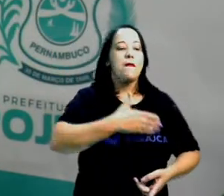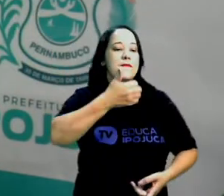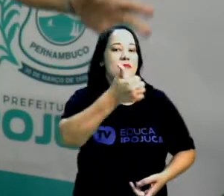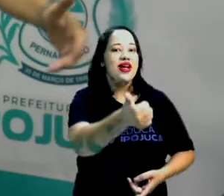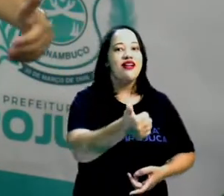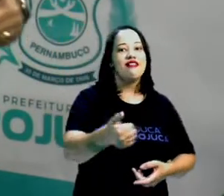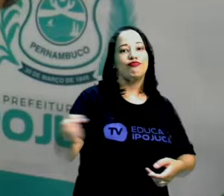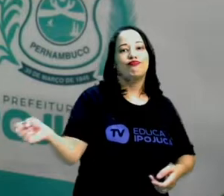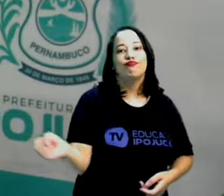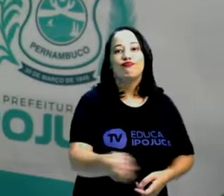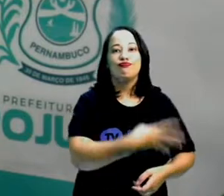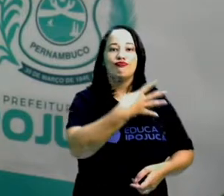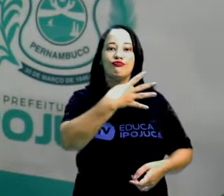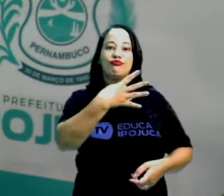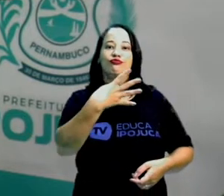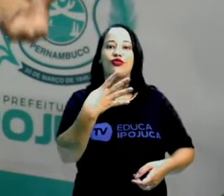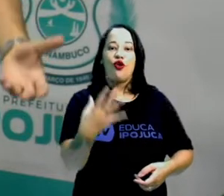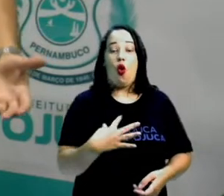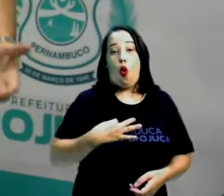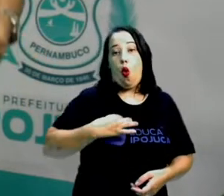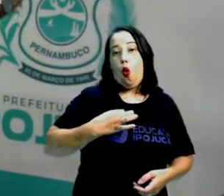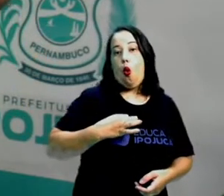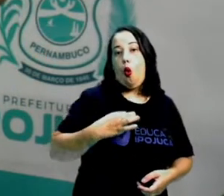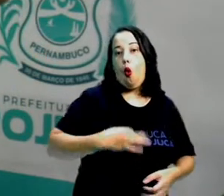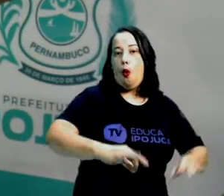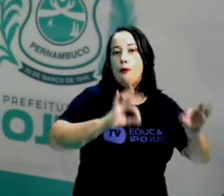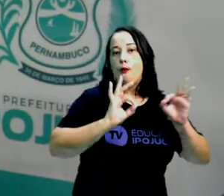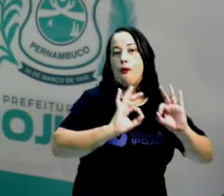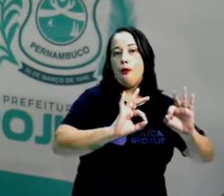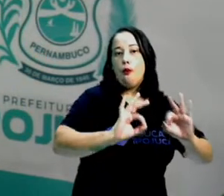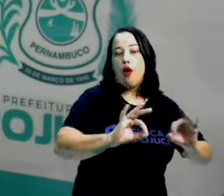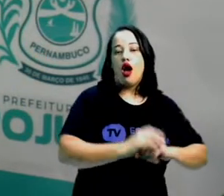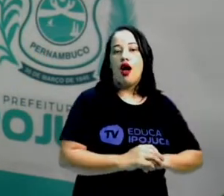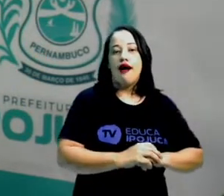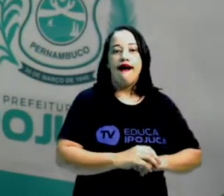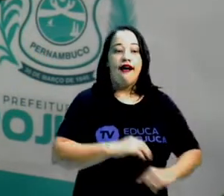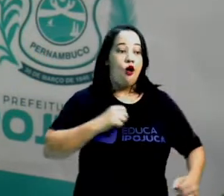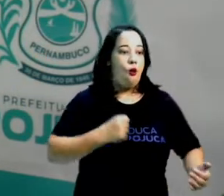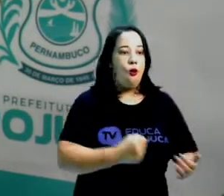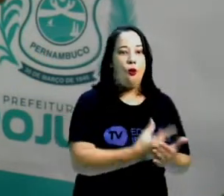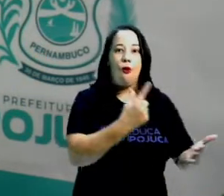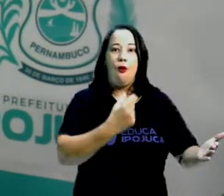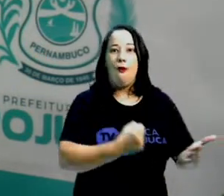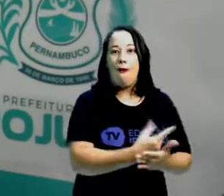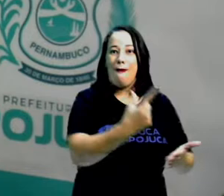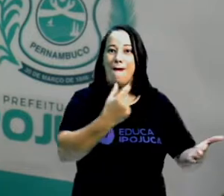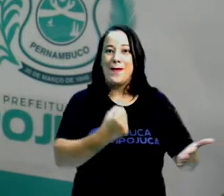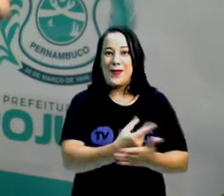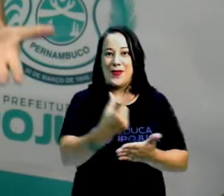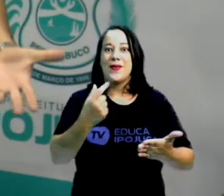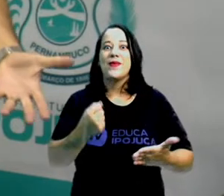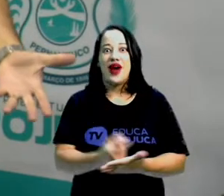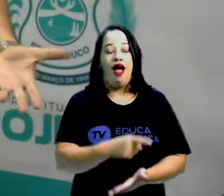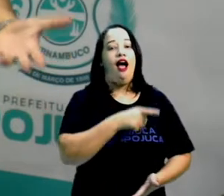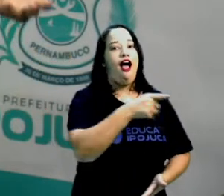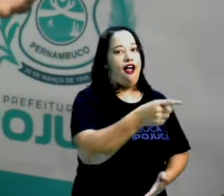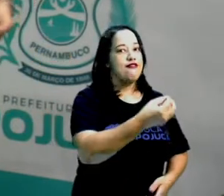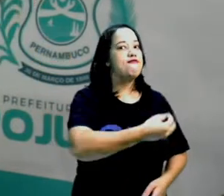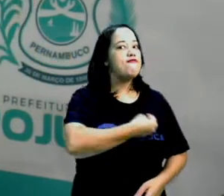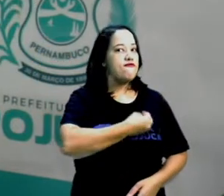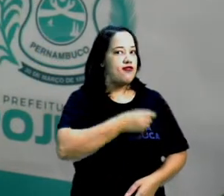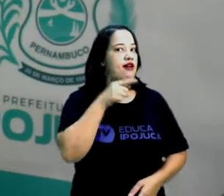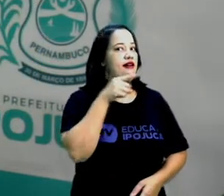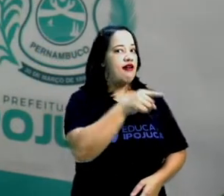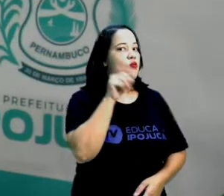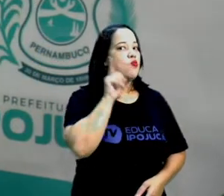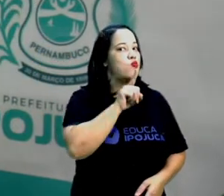mais novo. Então, assim, as melhores roupas. Então, você comprar coisas era o estilo de vida americano. Você